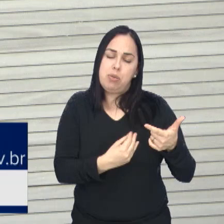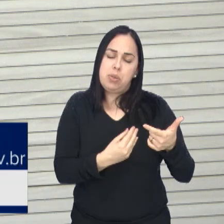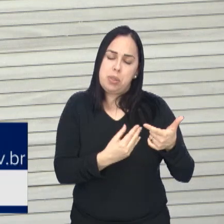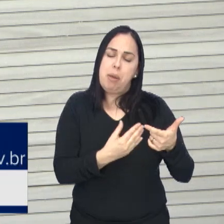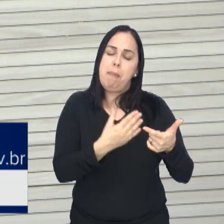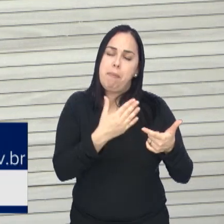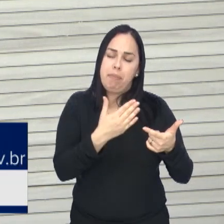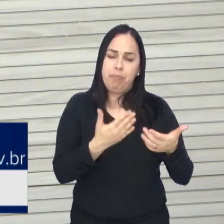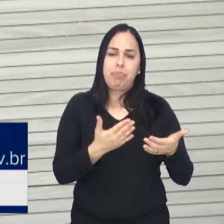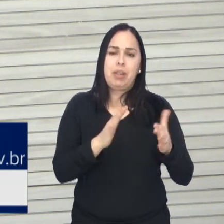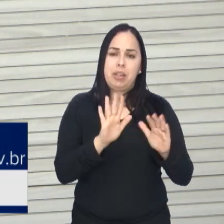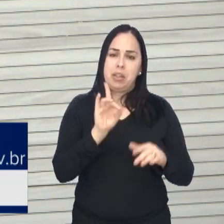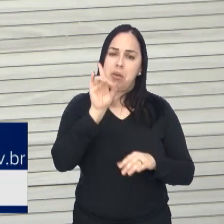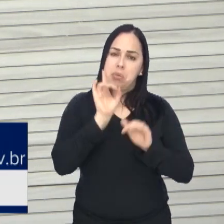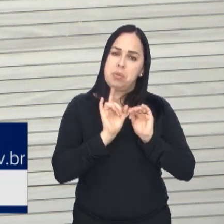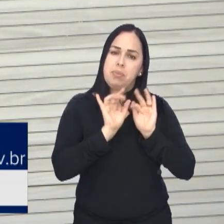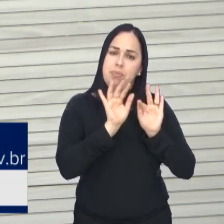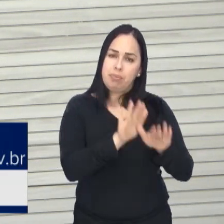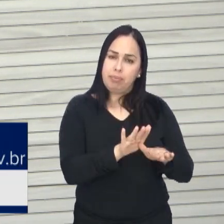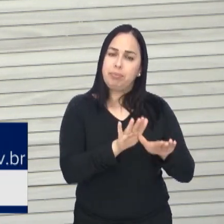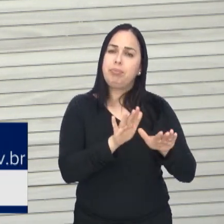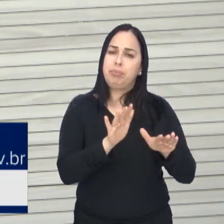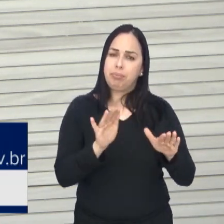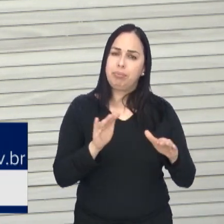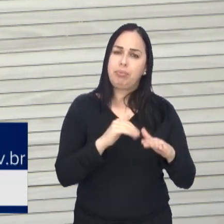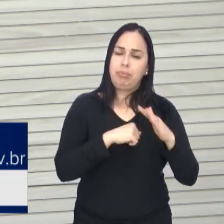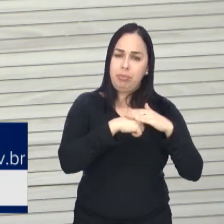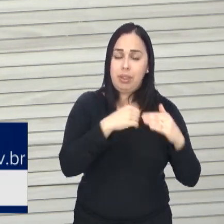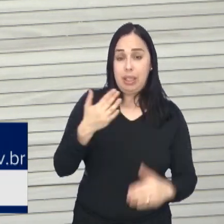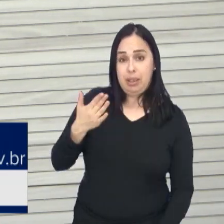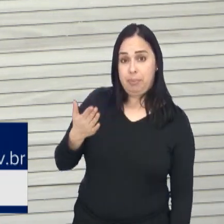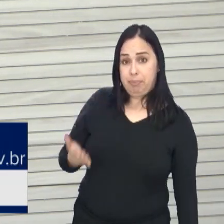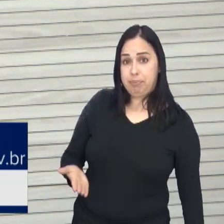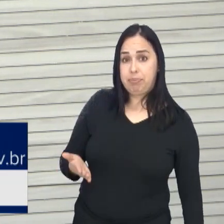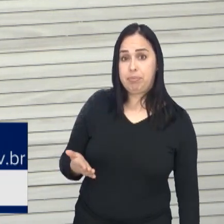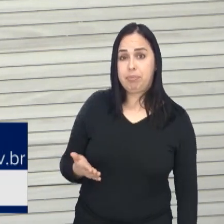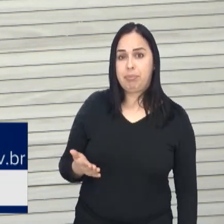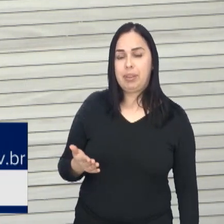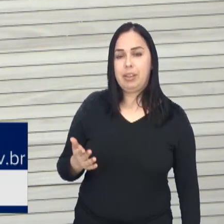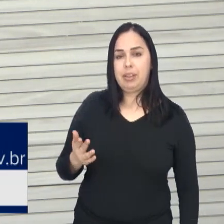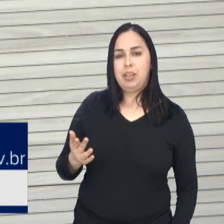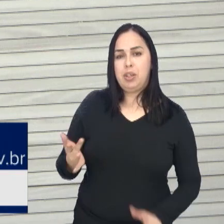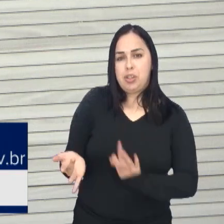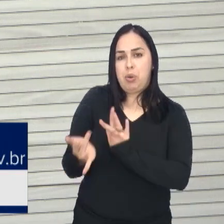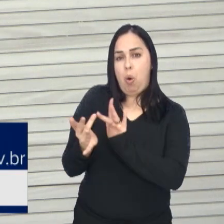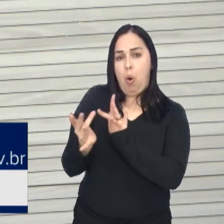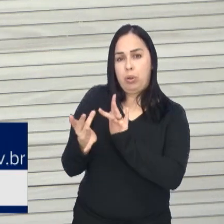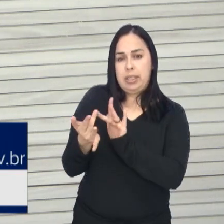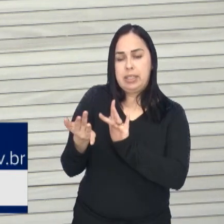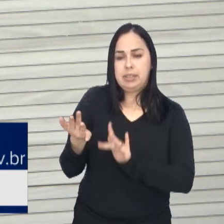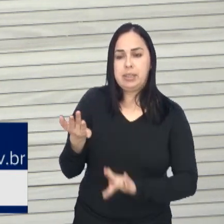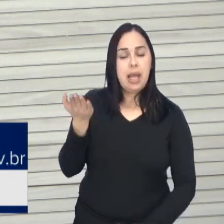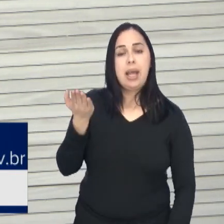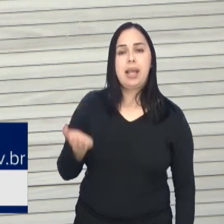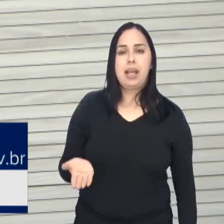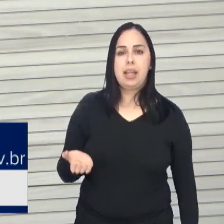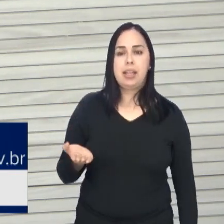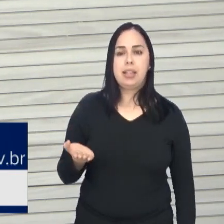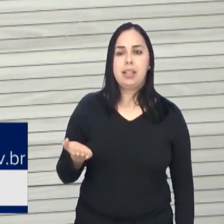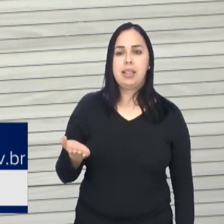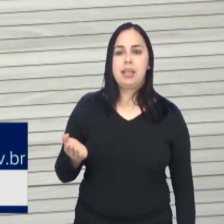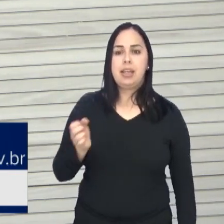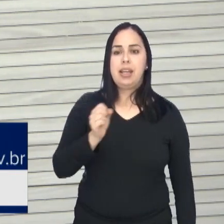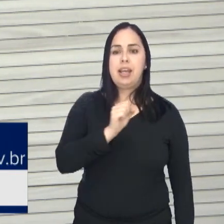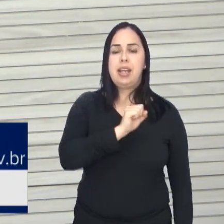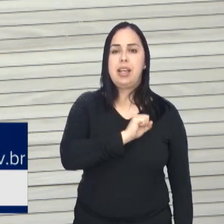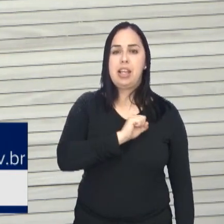familiares, amigos, que Deus console a todos vocês. E o Elias, eu tinha uma proximidade do Elias porque ele foi sogro do